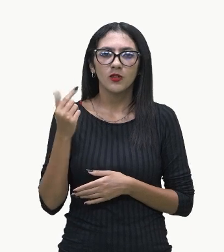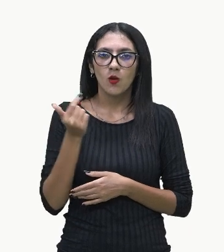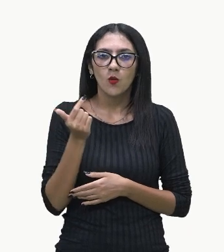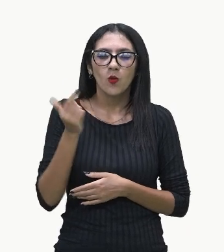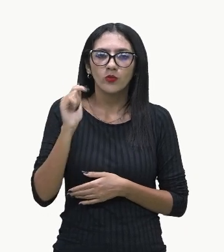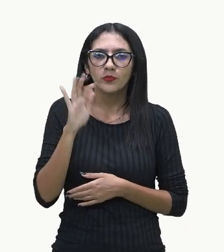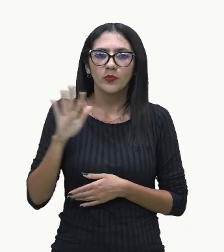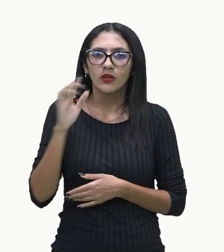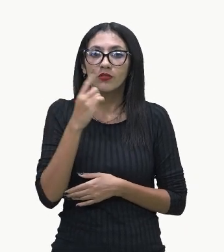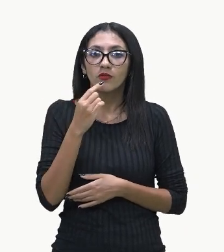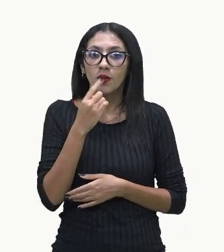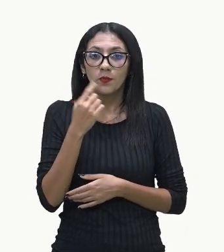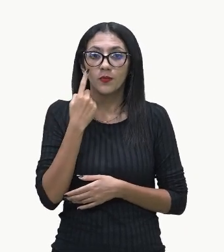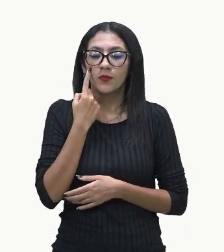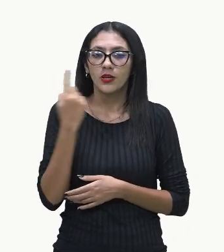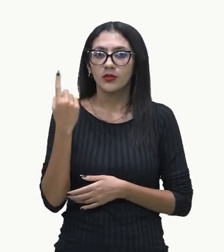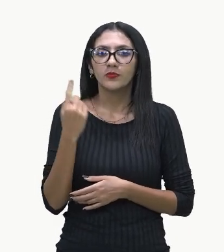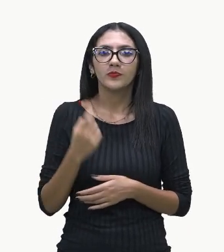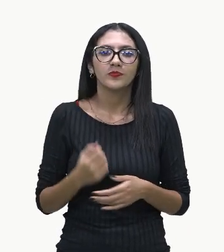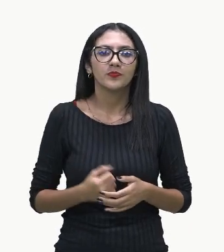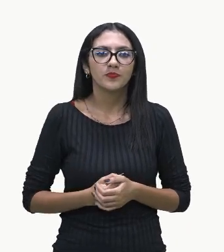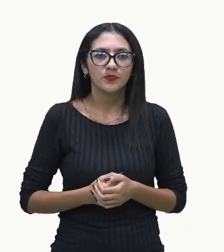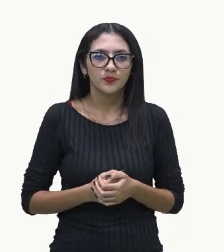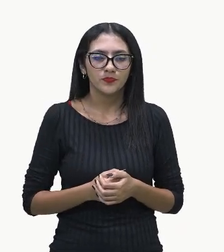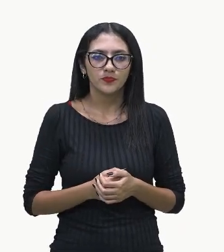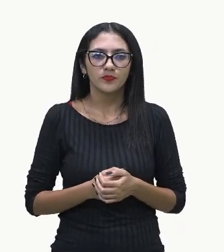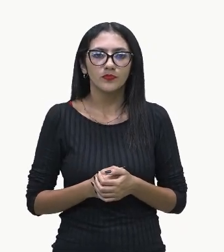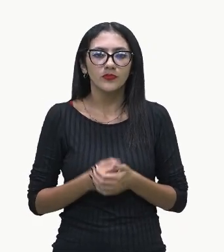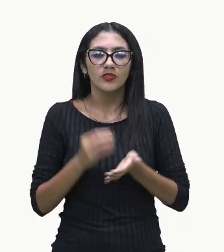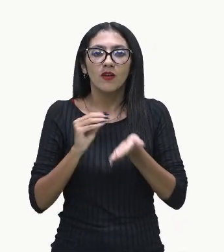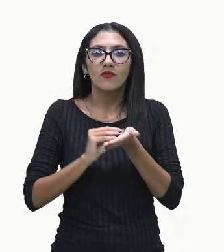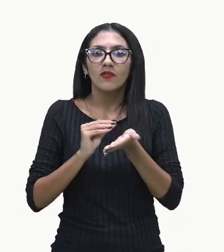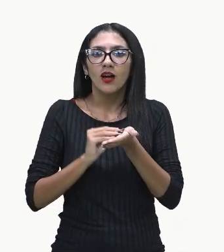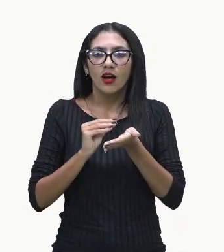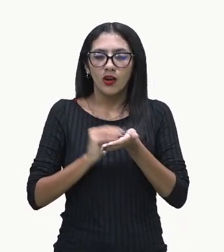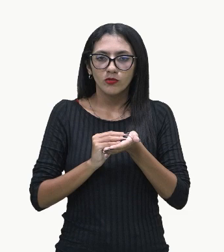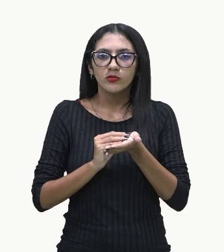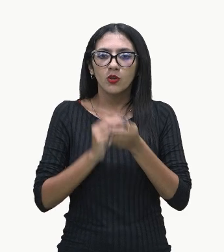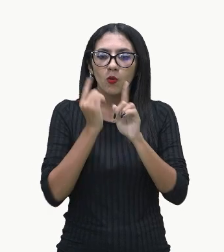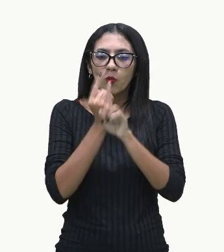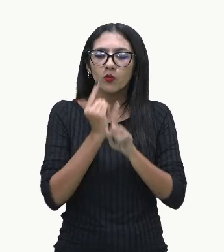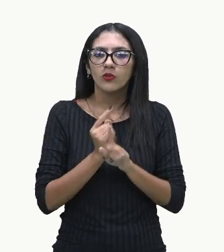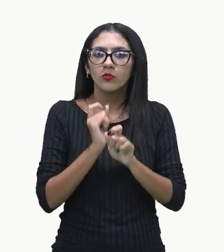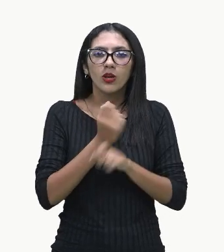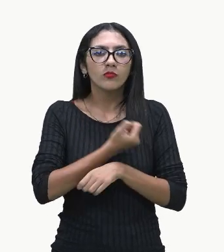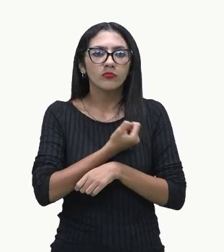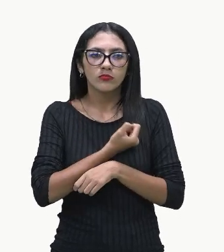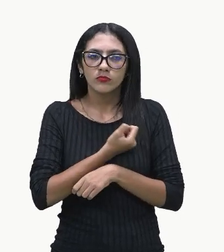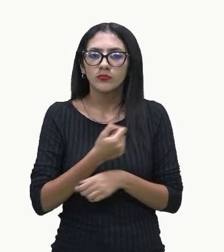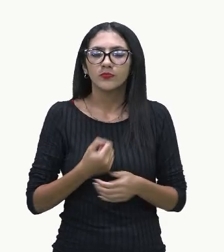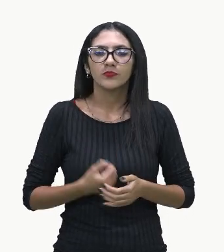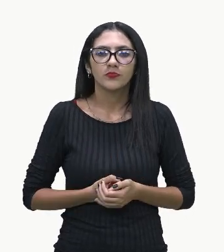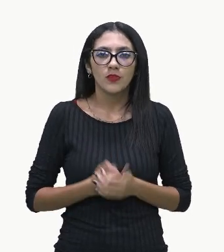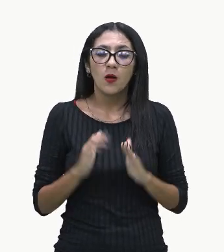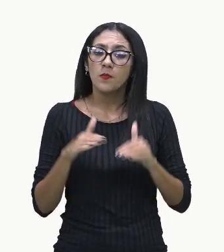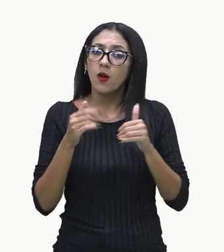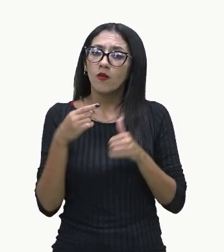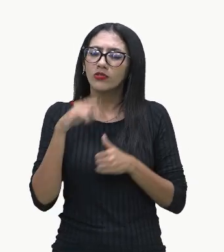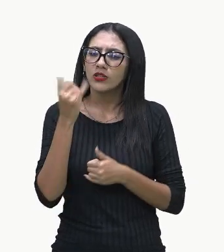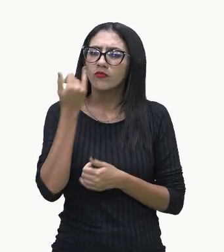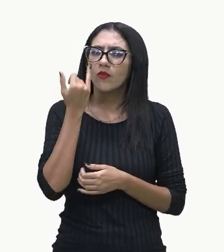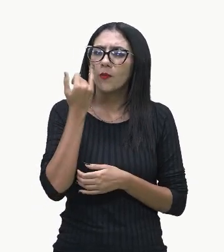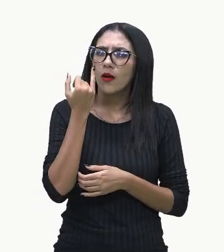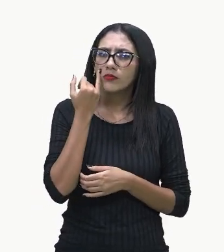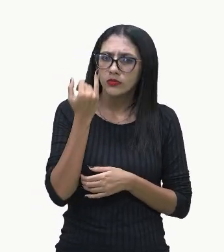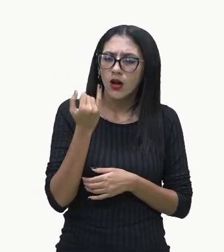um pouquinho mais fácil, só não identifiquei os valores. Mas se você tiver ali a imagem, né, primitiva, original, com